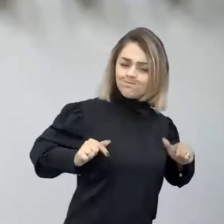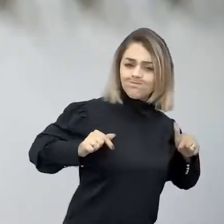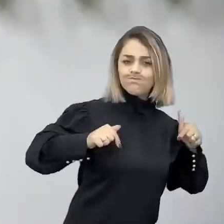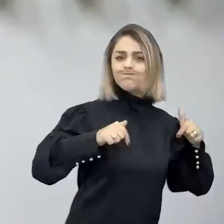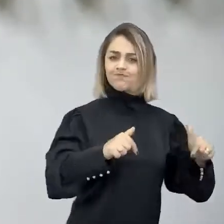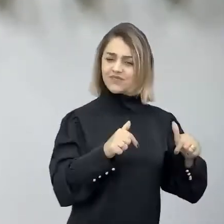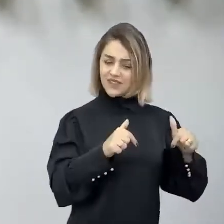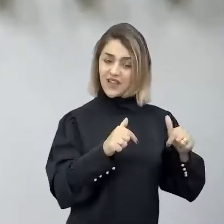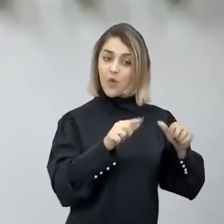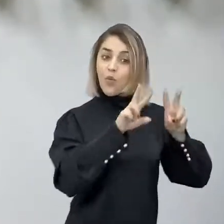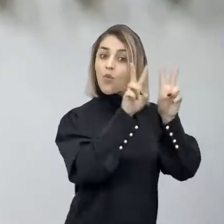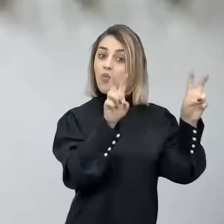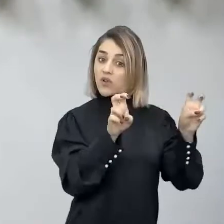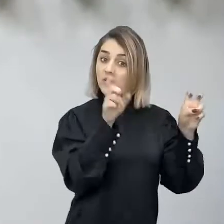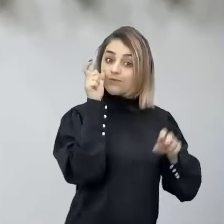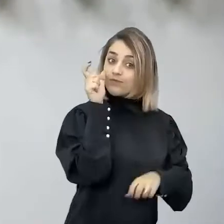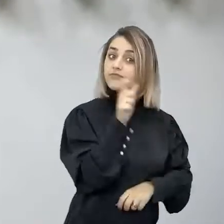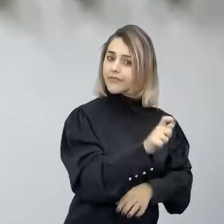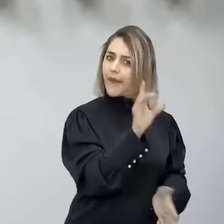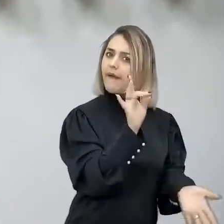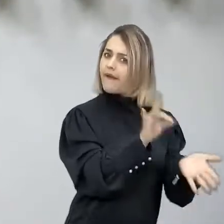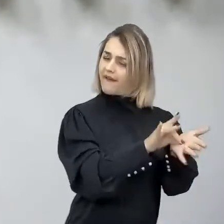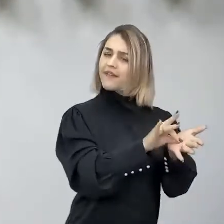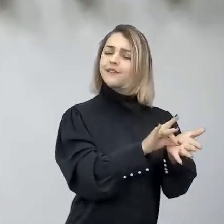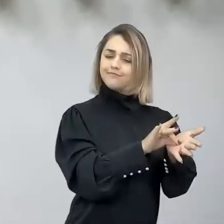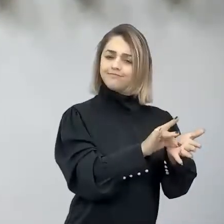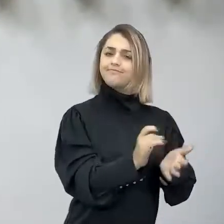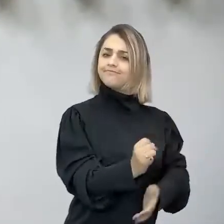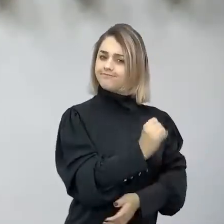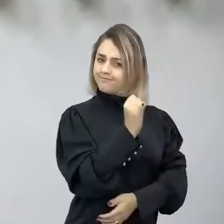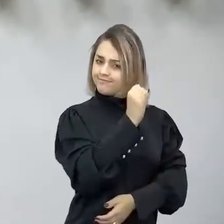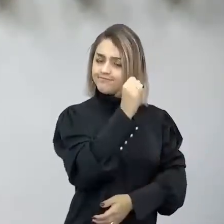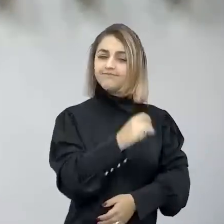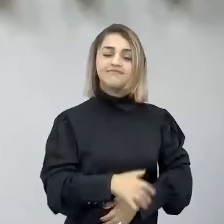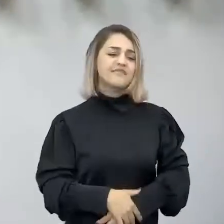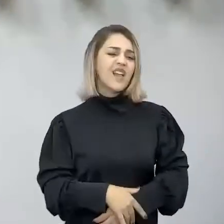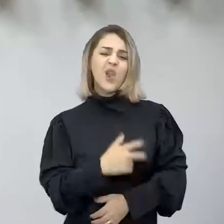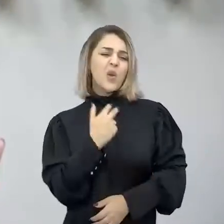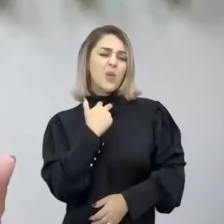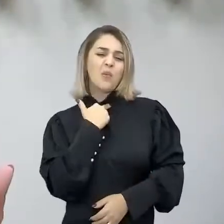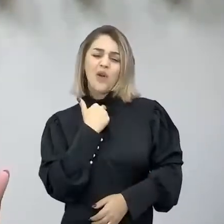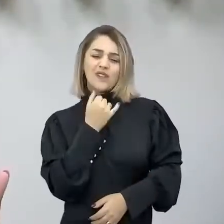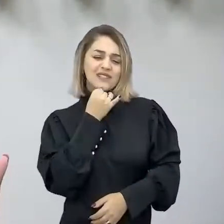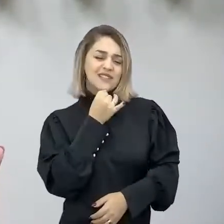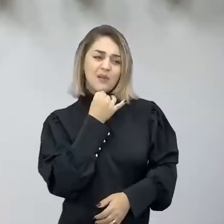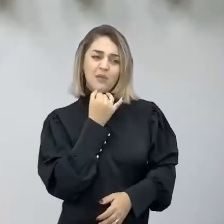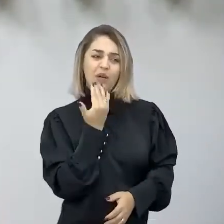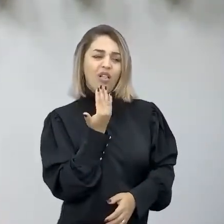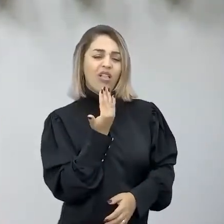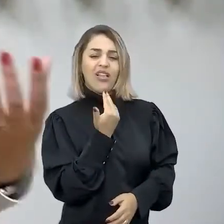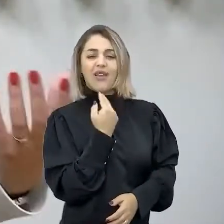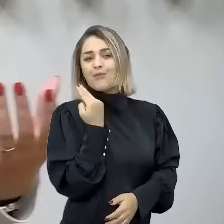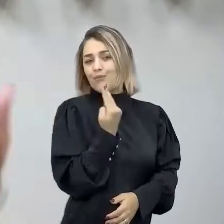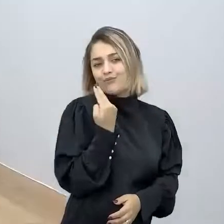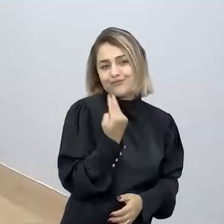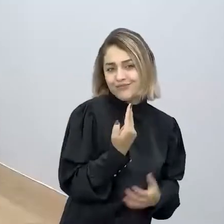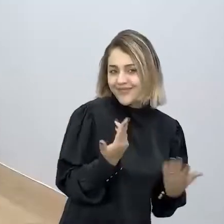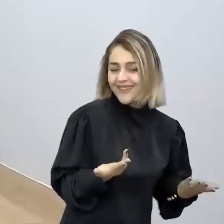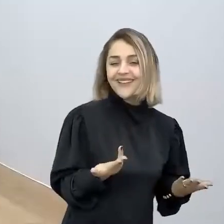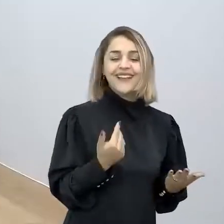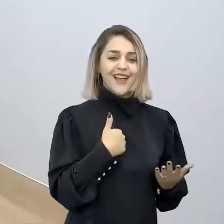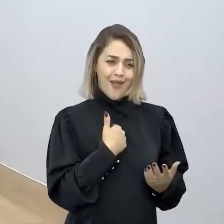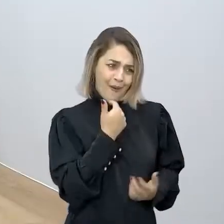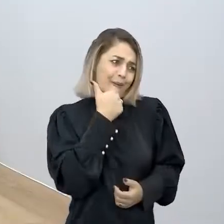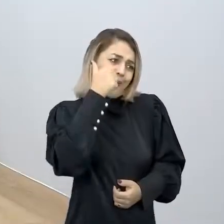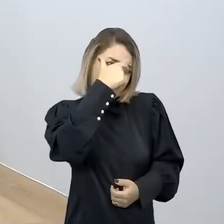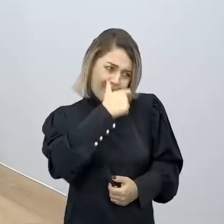realmente interessante e que vale a pena, né? Não é coisa igual eu falei assim, impossível, né? Eu sou mãe e